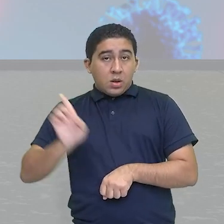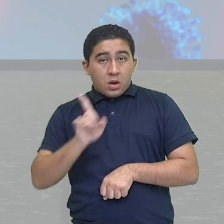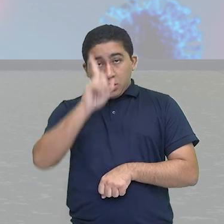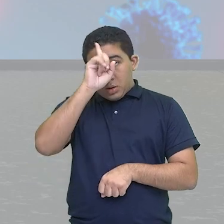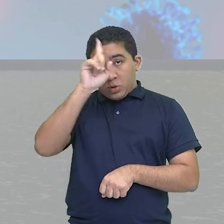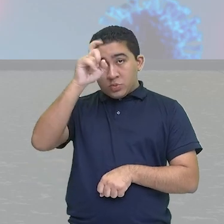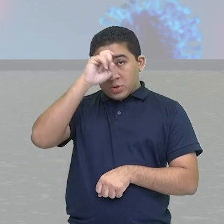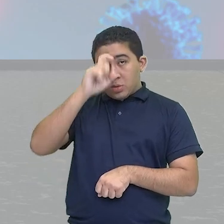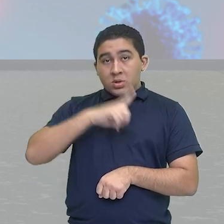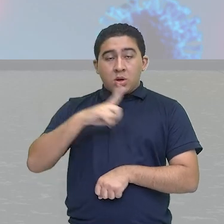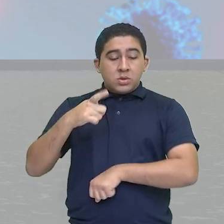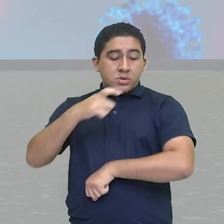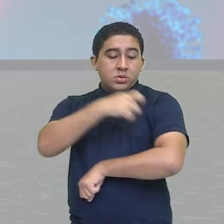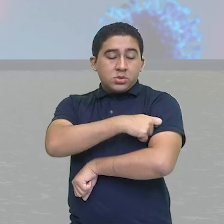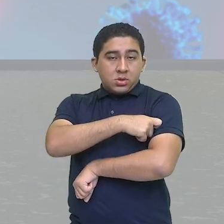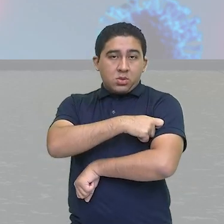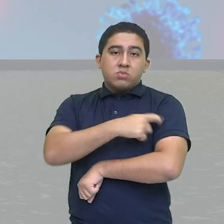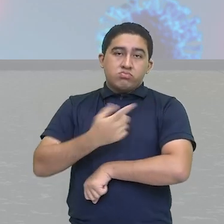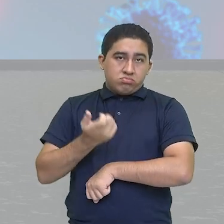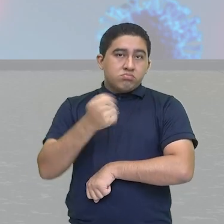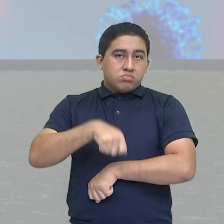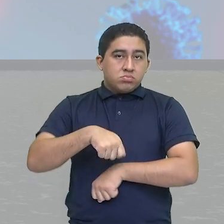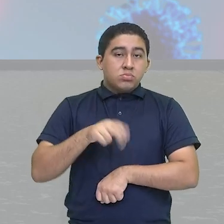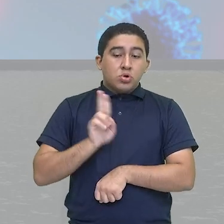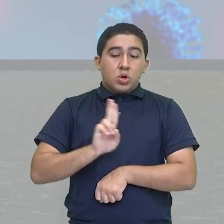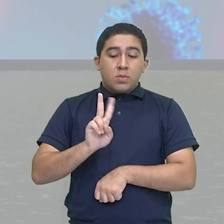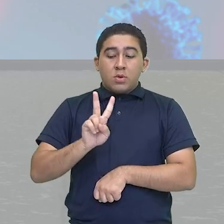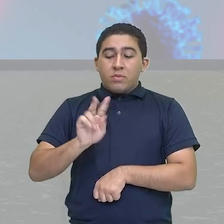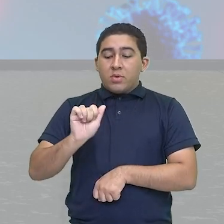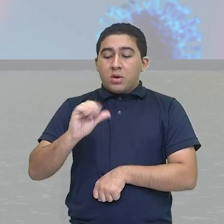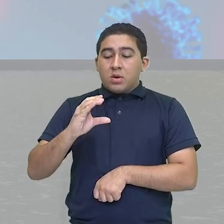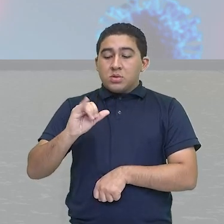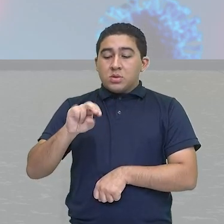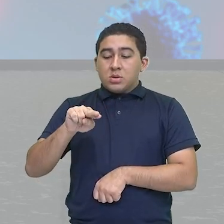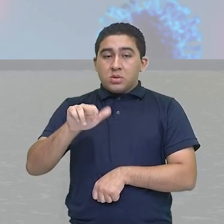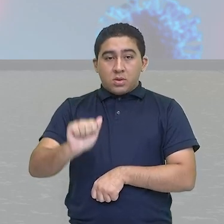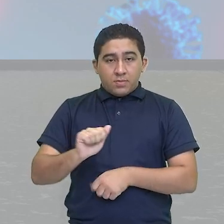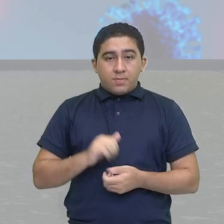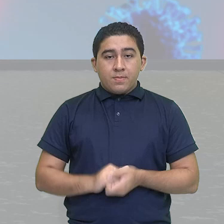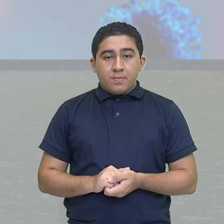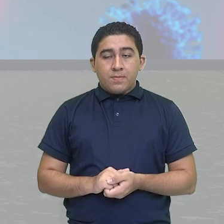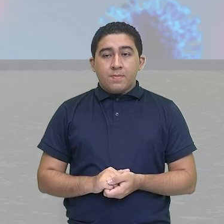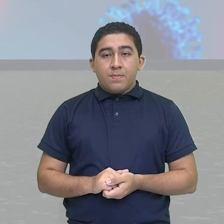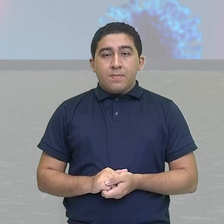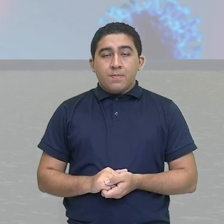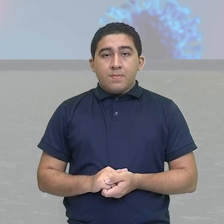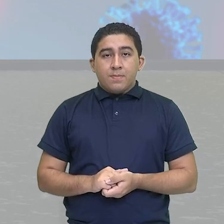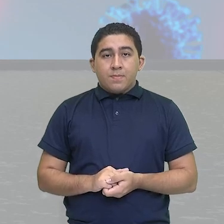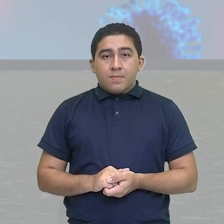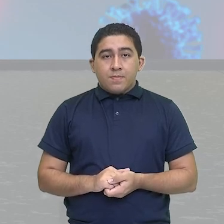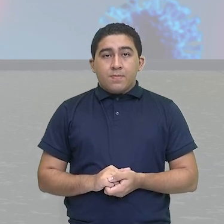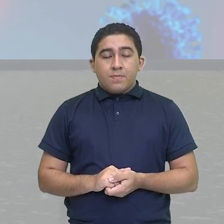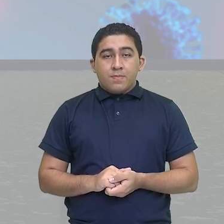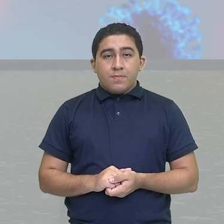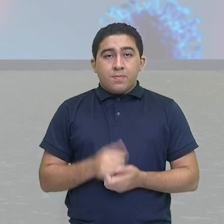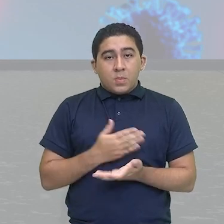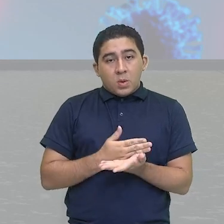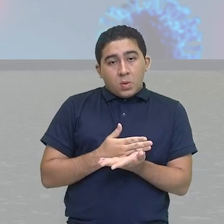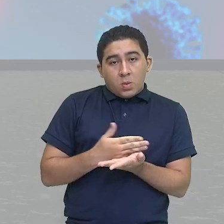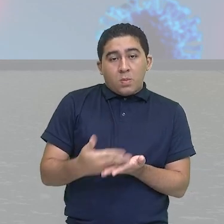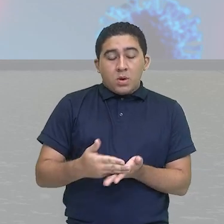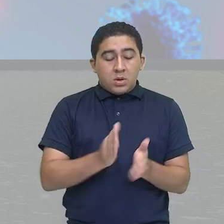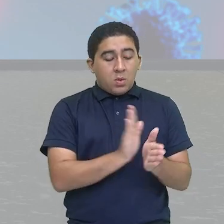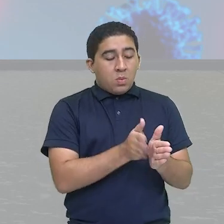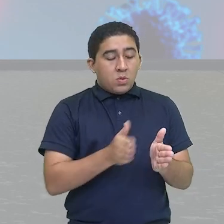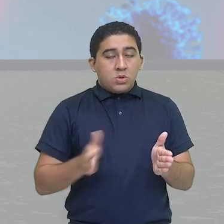toma ali uma injeção, uma vacina, né, para então iniciar esse